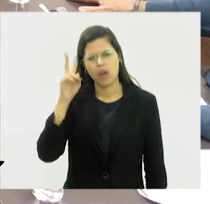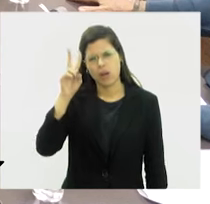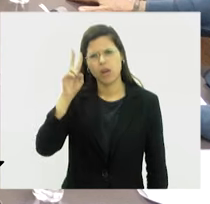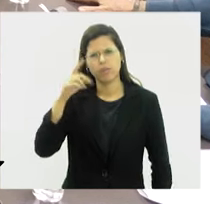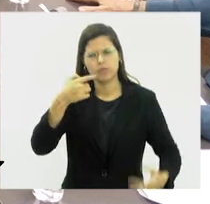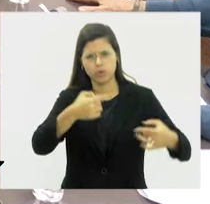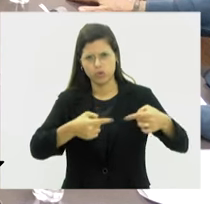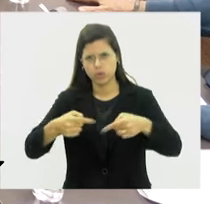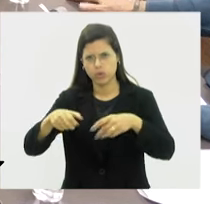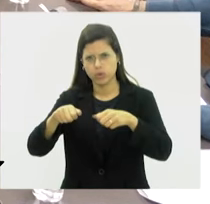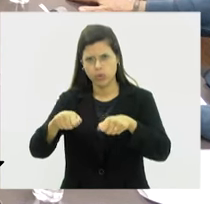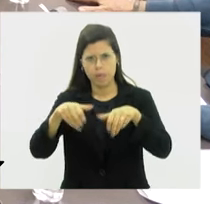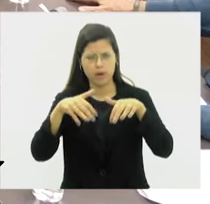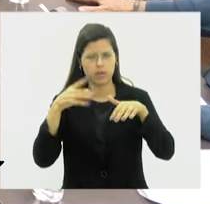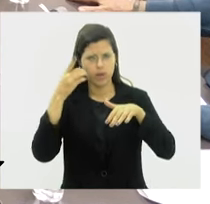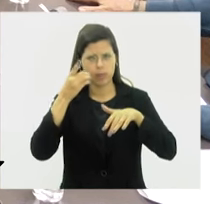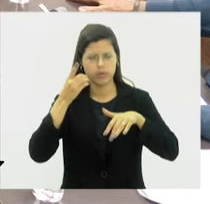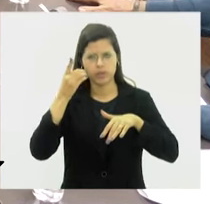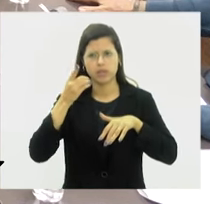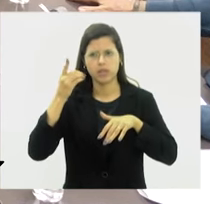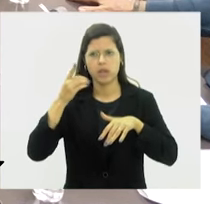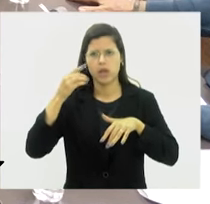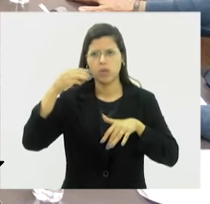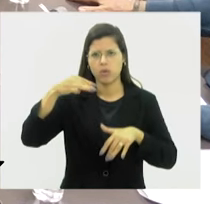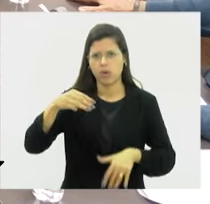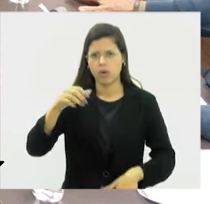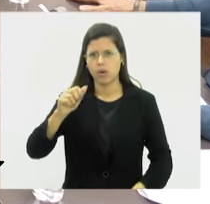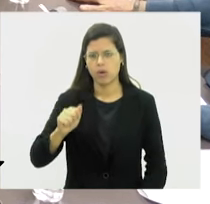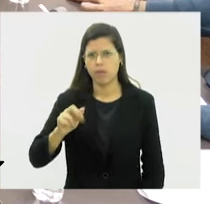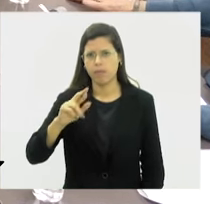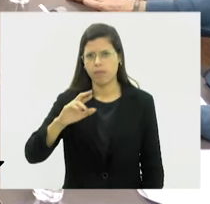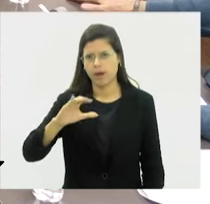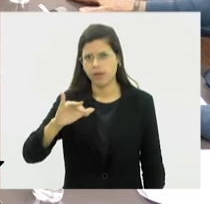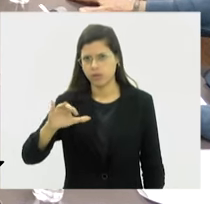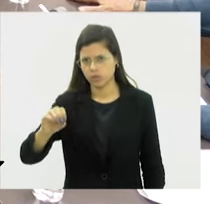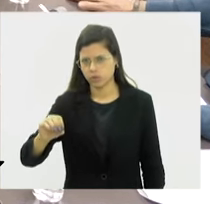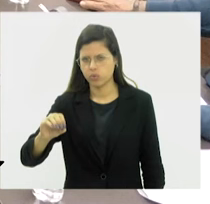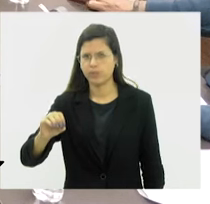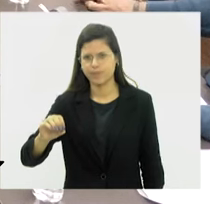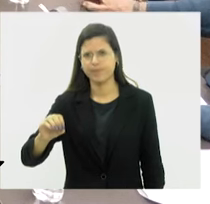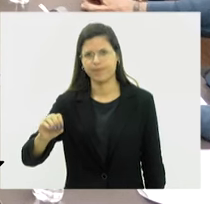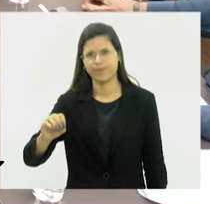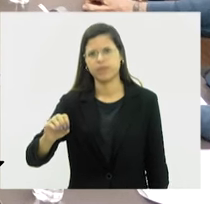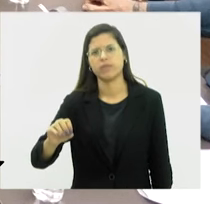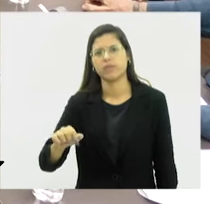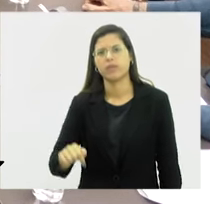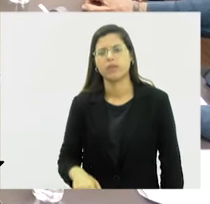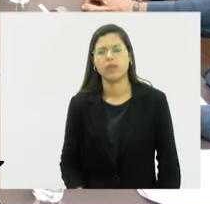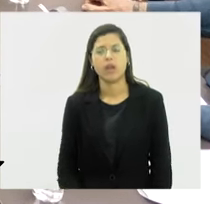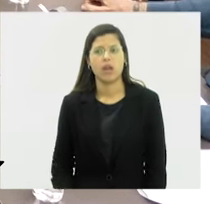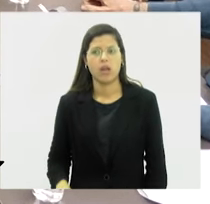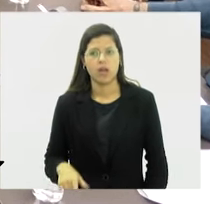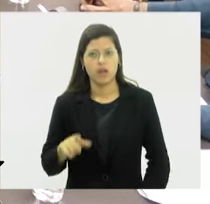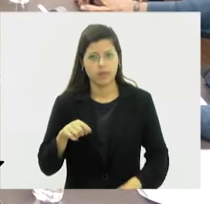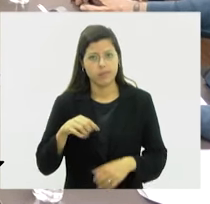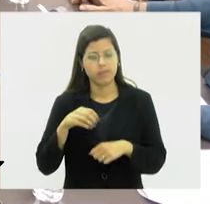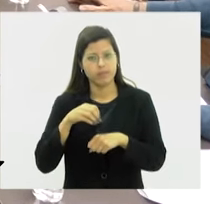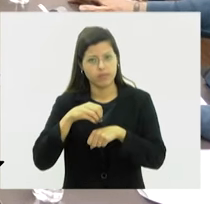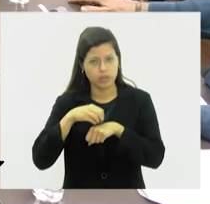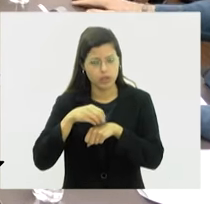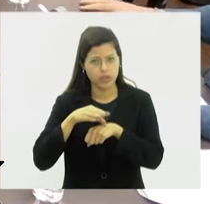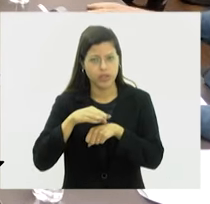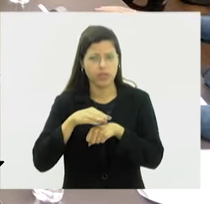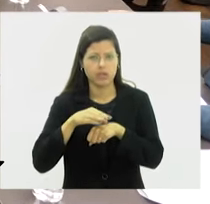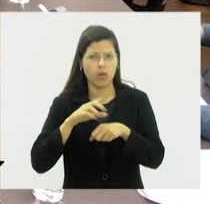discutindo no plenário, pelo deputado Márcio Alberto. Mas o deles foi a indicação